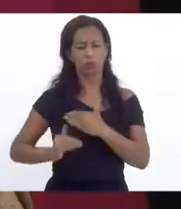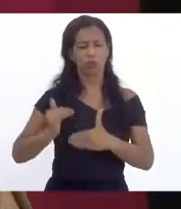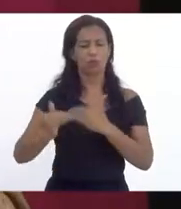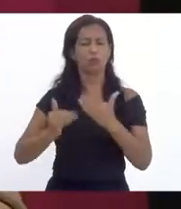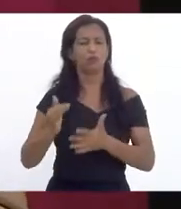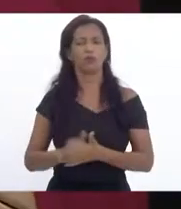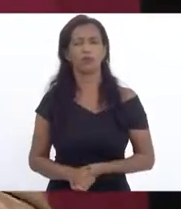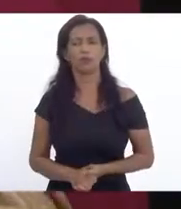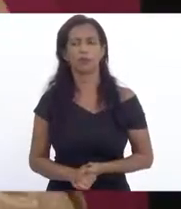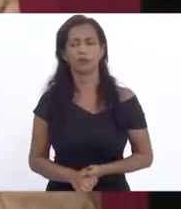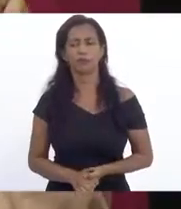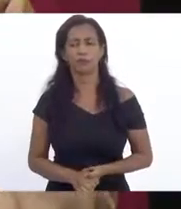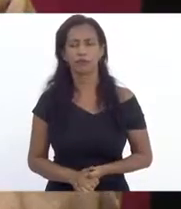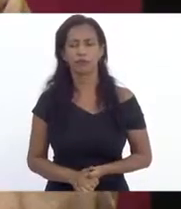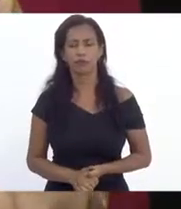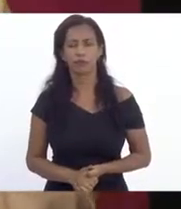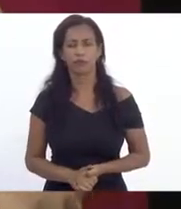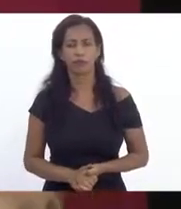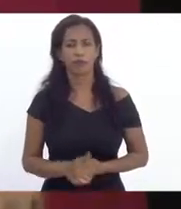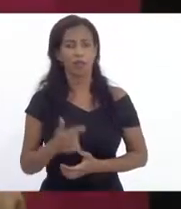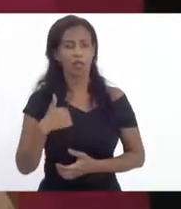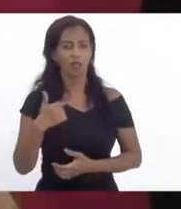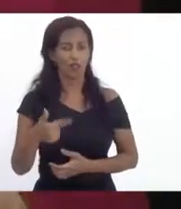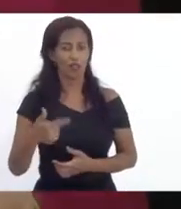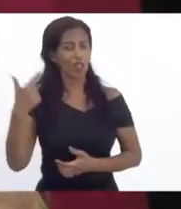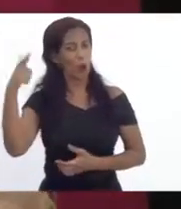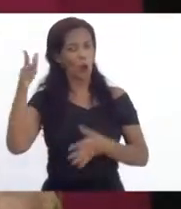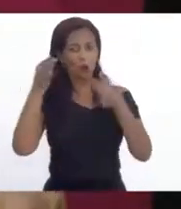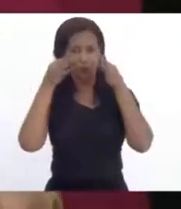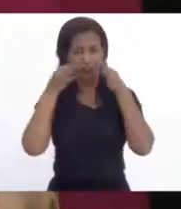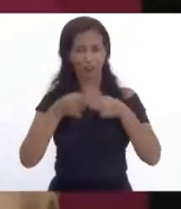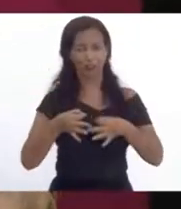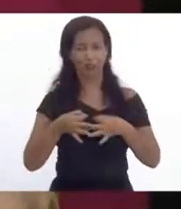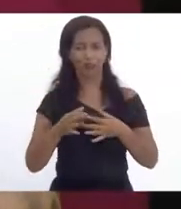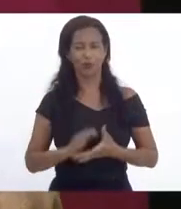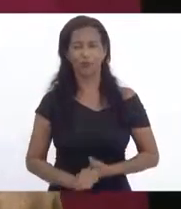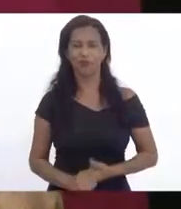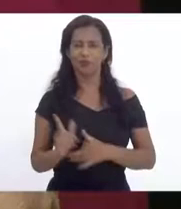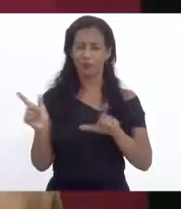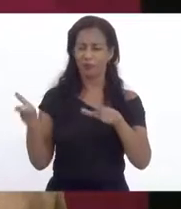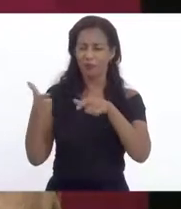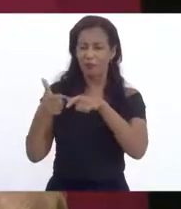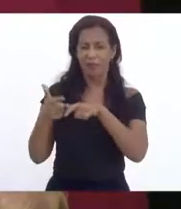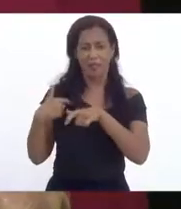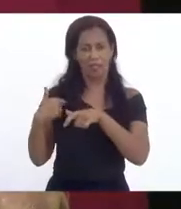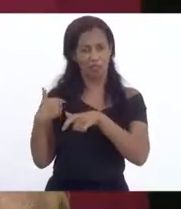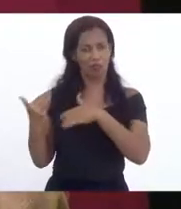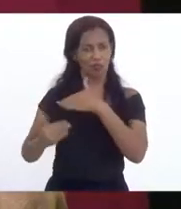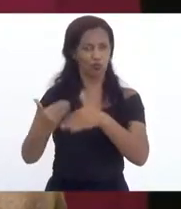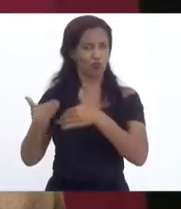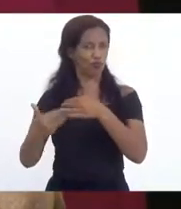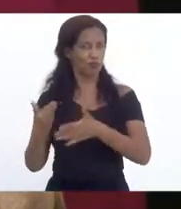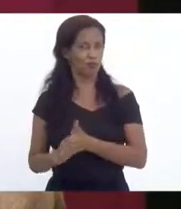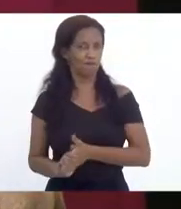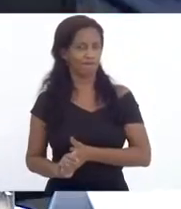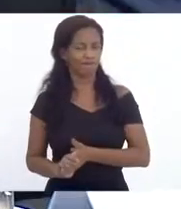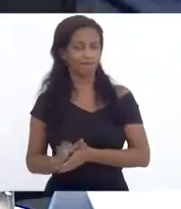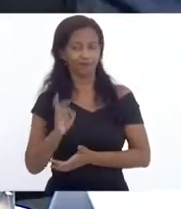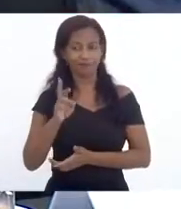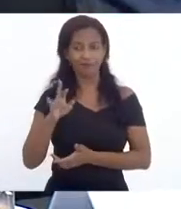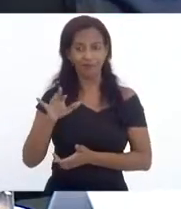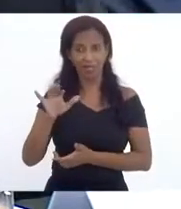desenvolvimento. Eu aqui vou dar outro testemunho de um negocinho pequeno que eu estou desenvolvendo, pela uma